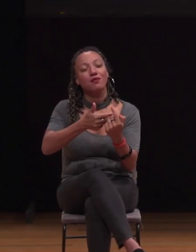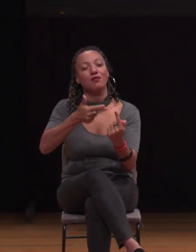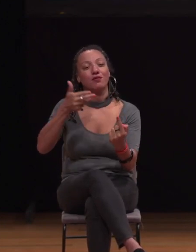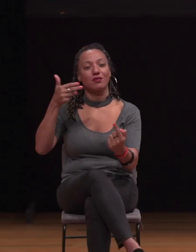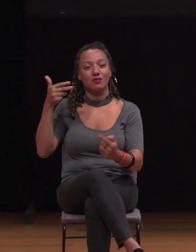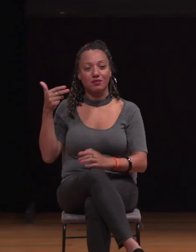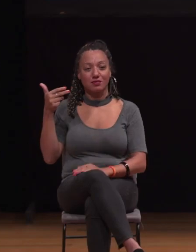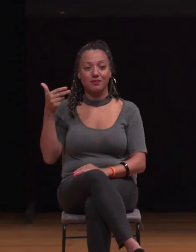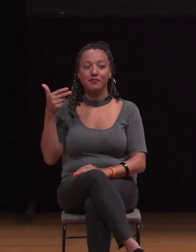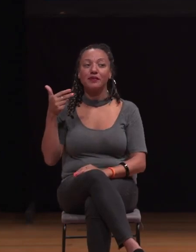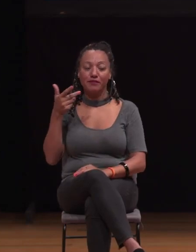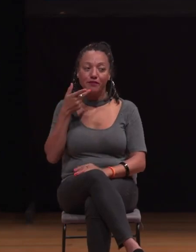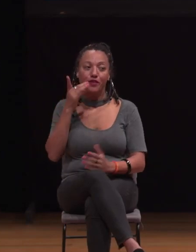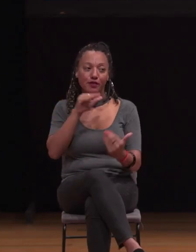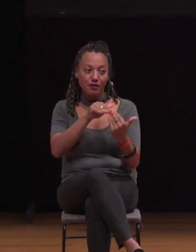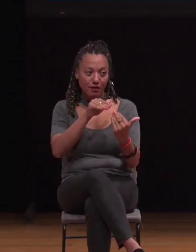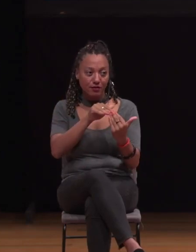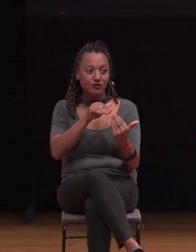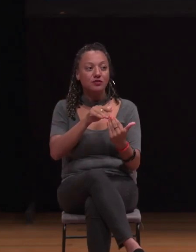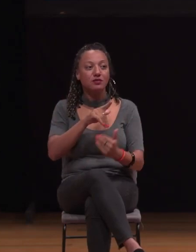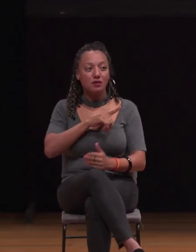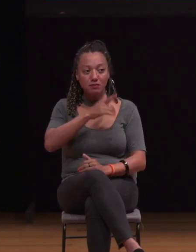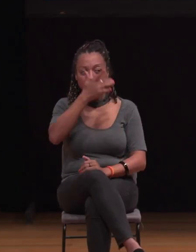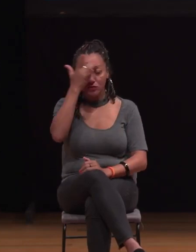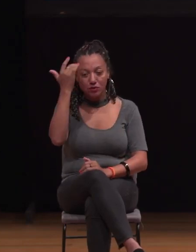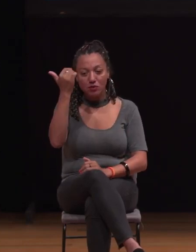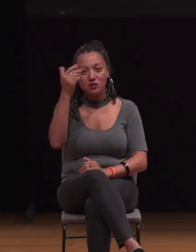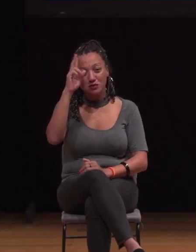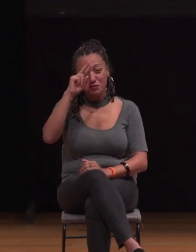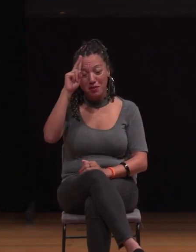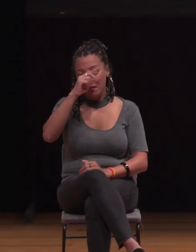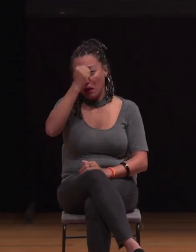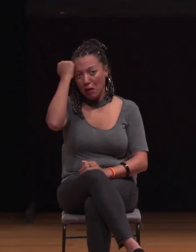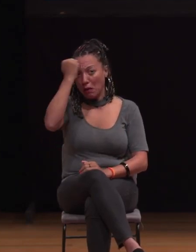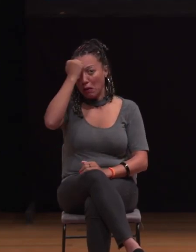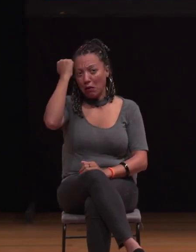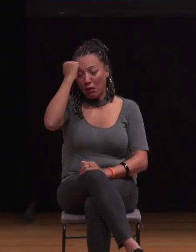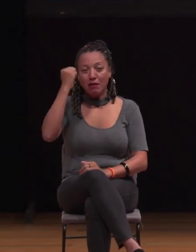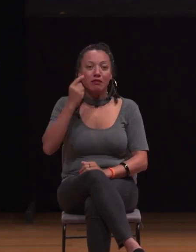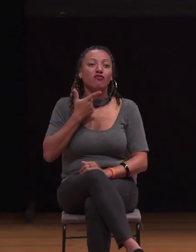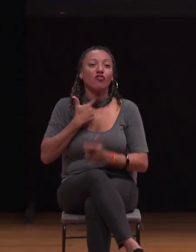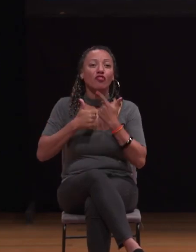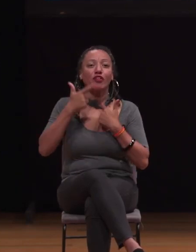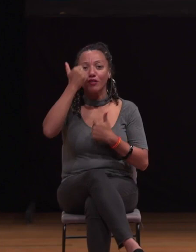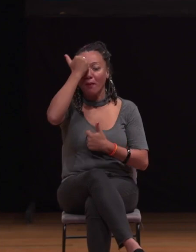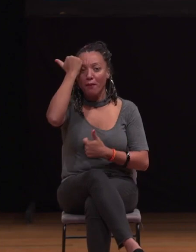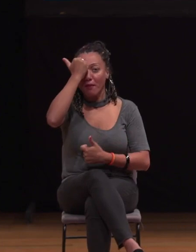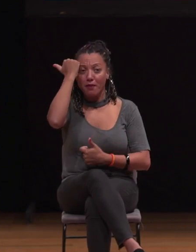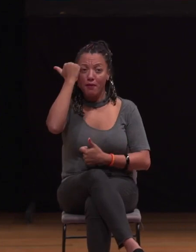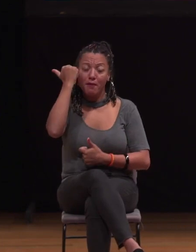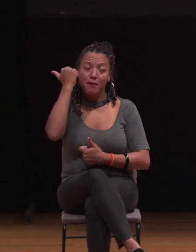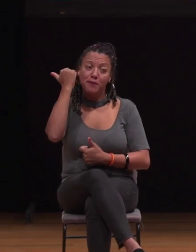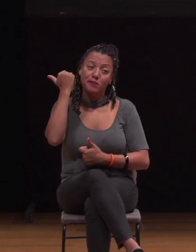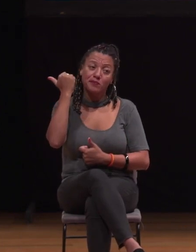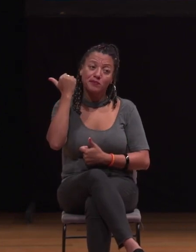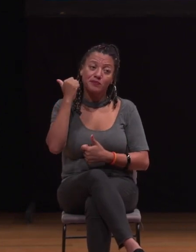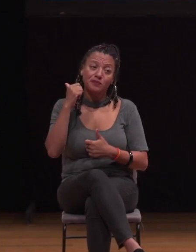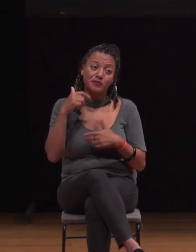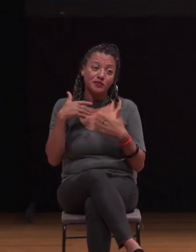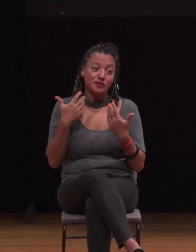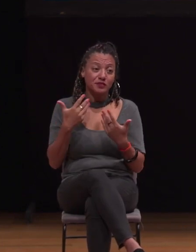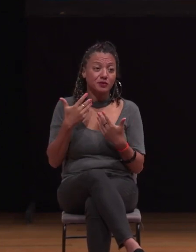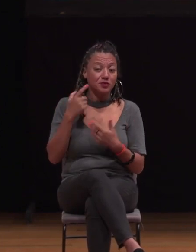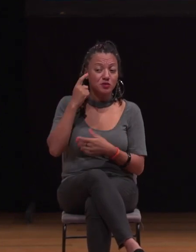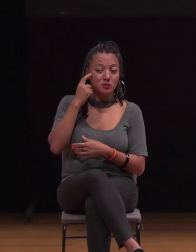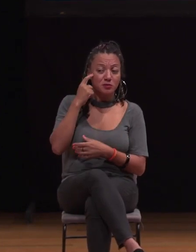ser esquecidas. Se as memórias estão sendo esquecidas, ou deseja-se que elas sejam esquecidas pelo próprio portador das memórias, então a gente entra naquela